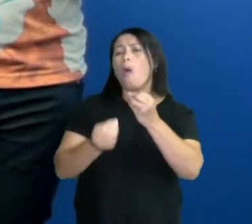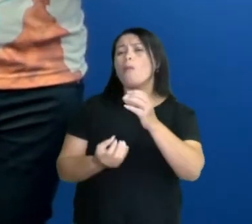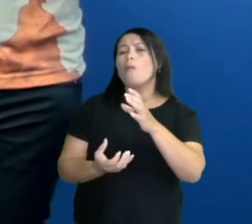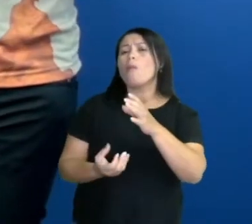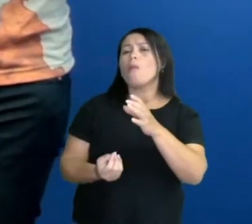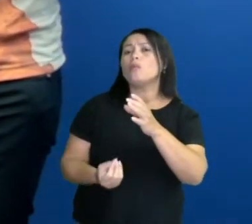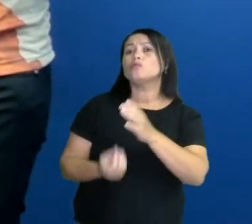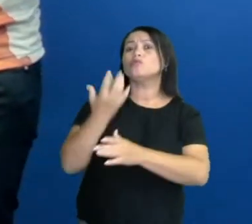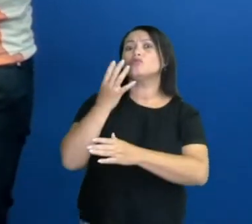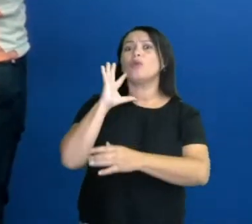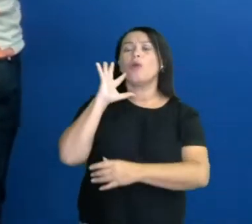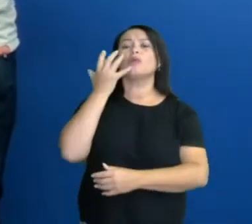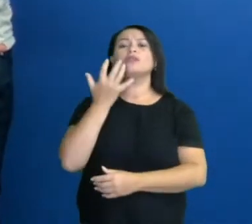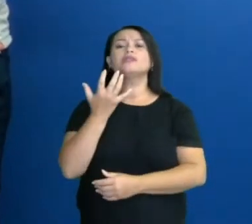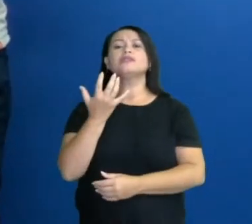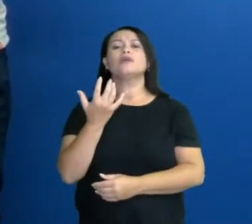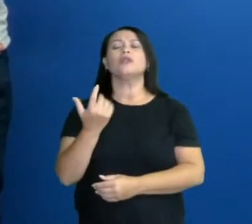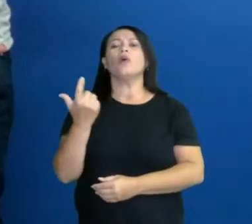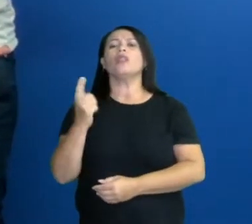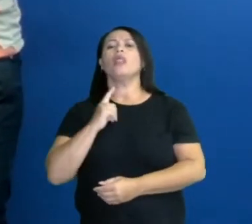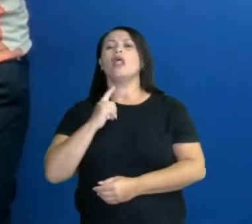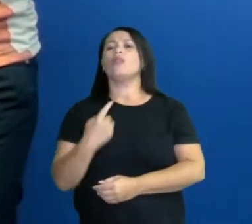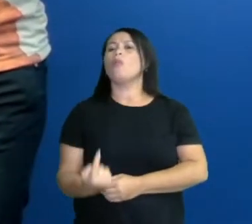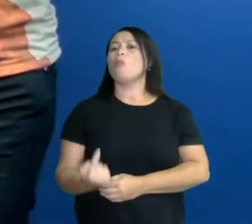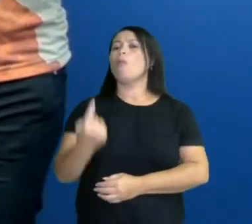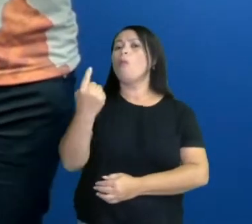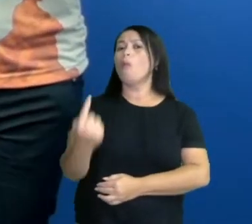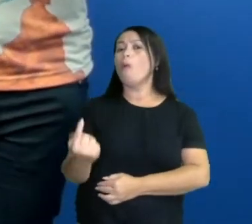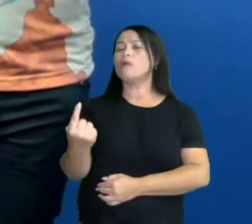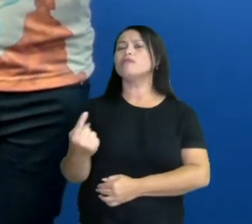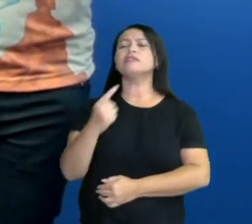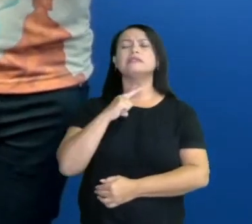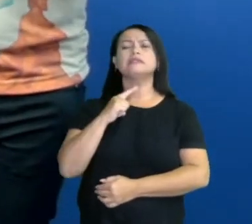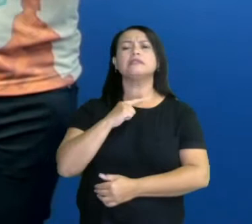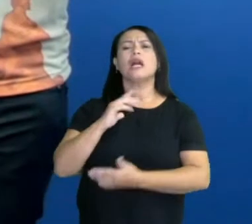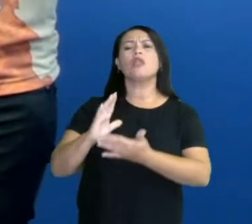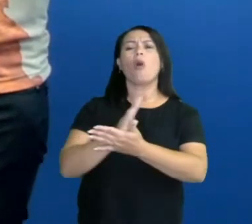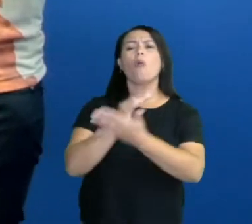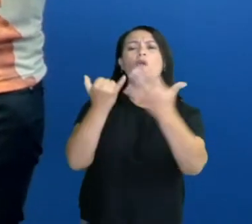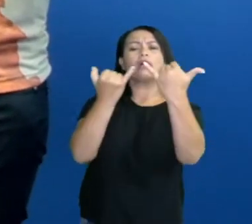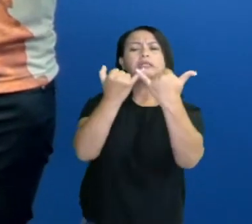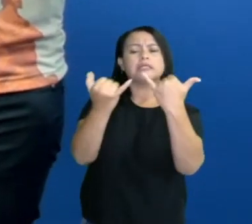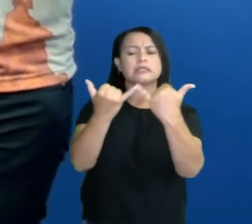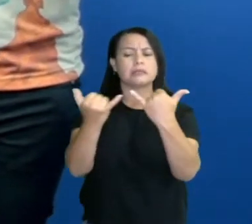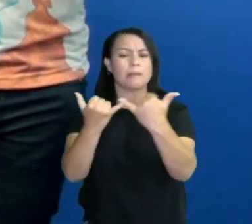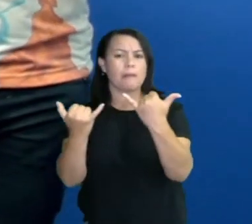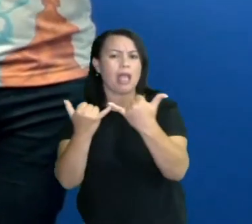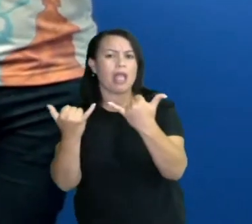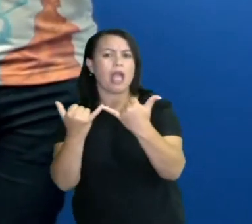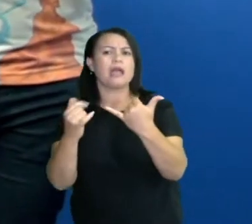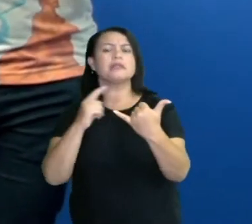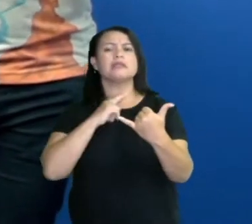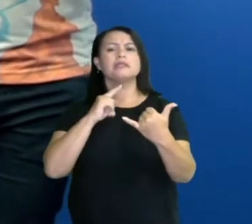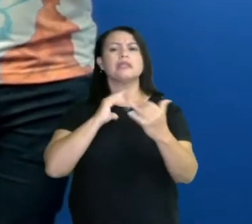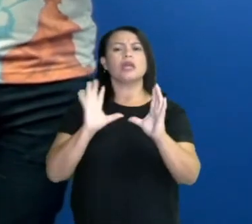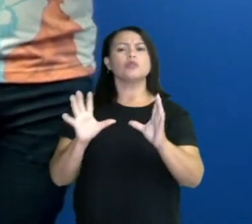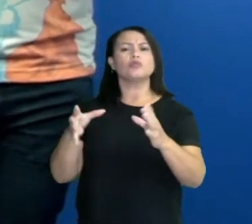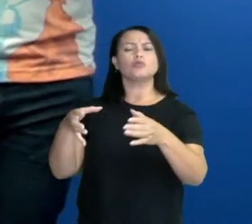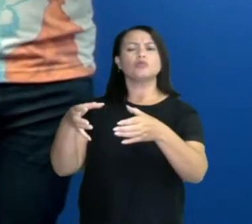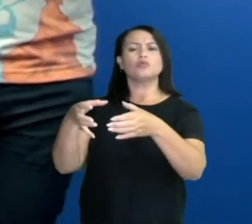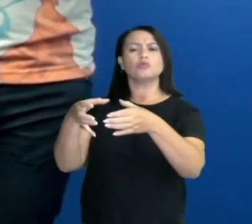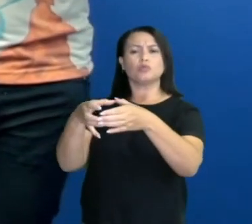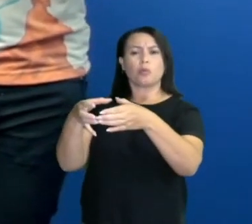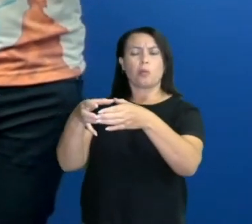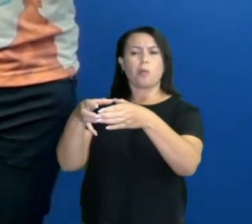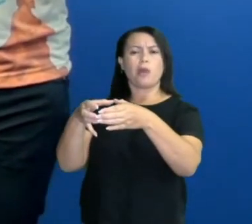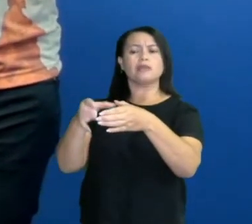a partir do indivíduo, né? Esse indivíduo que possui semelhanças entre eles, né, e que formam uma espécie, para ser